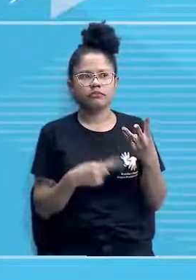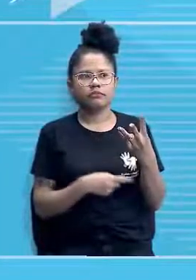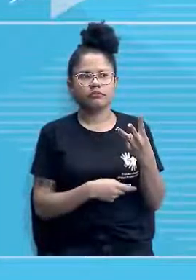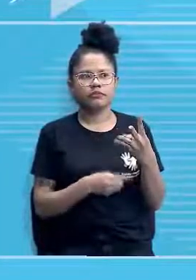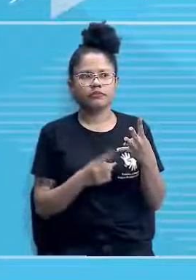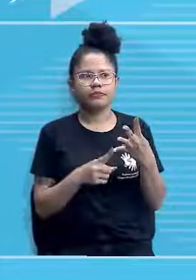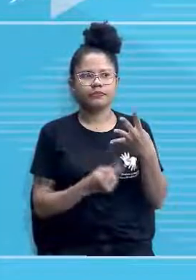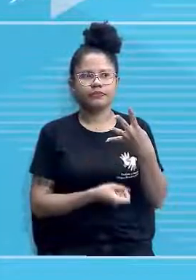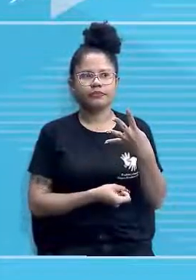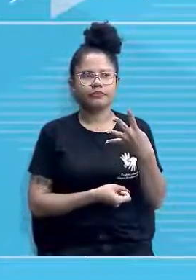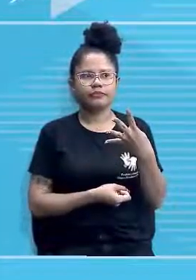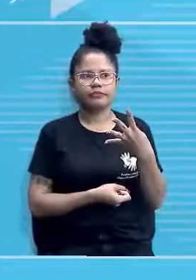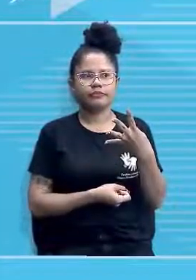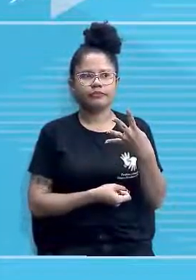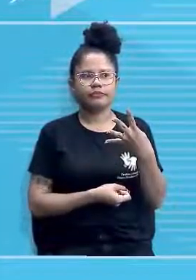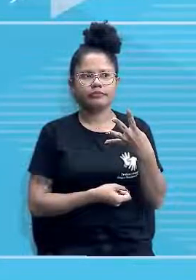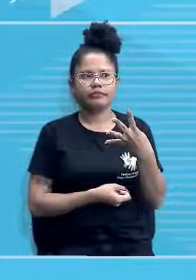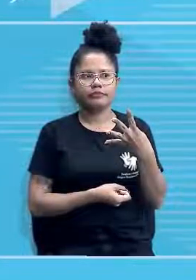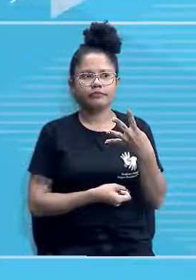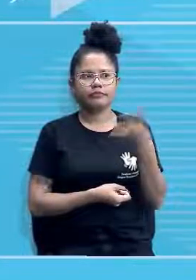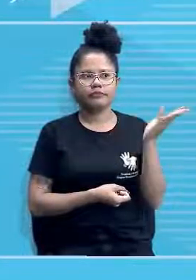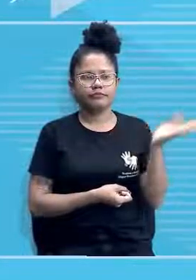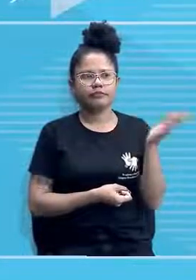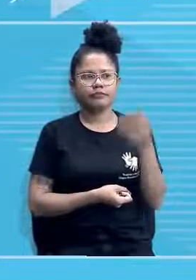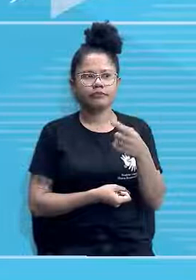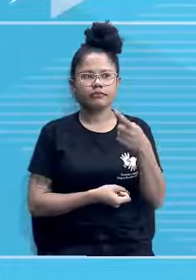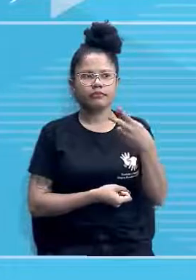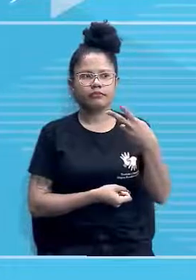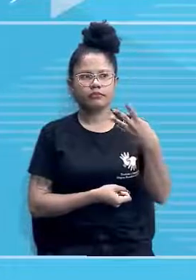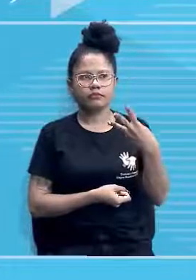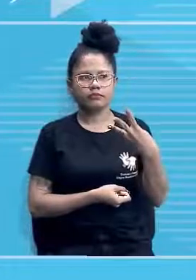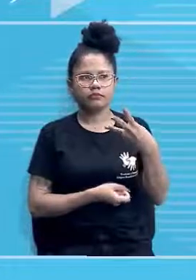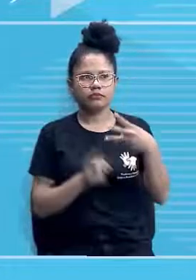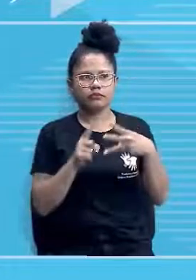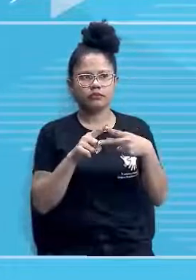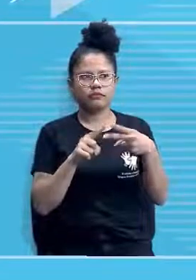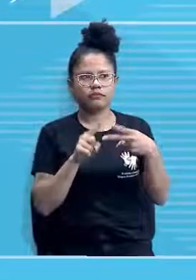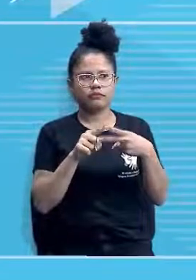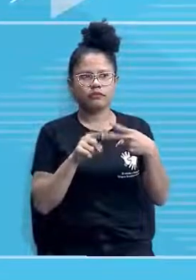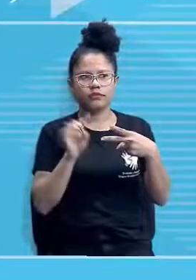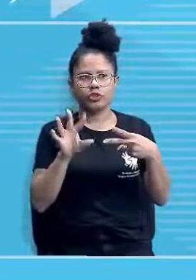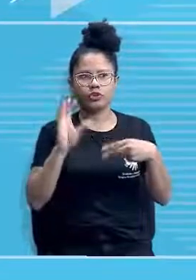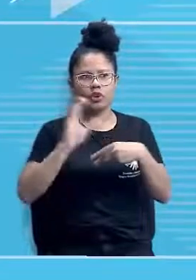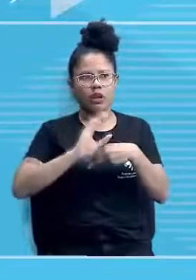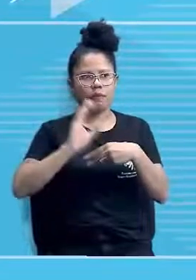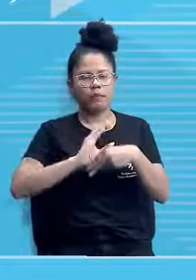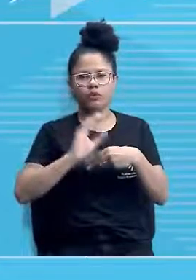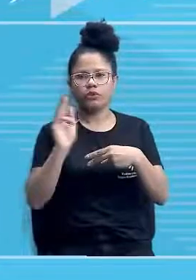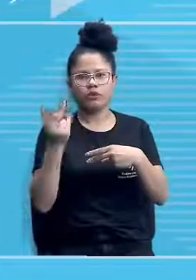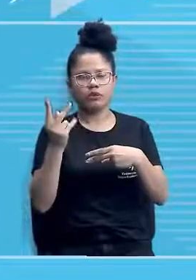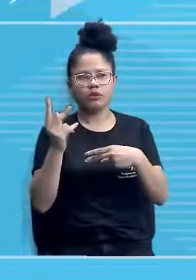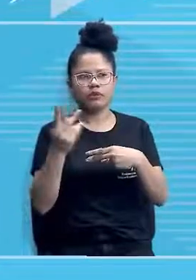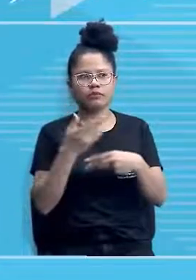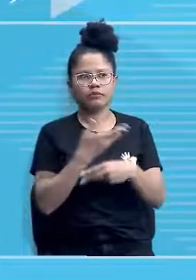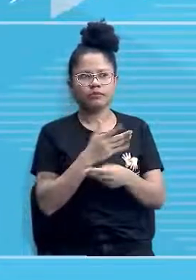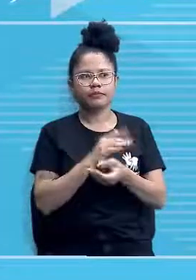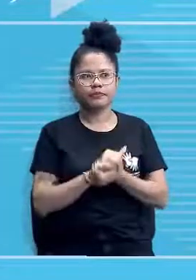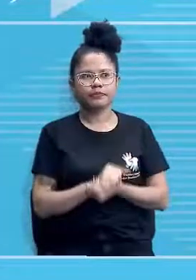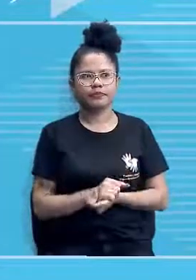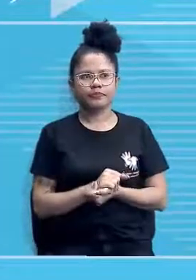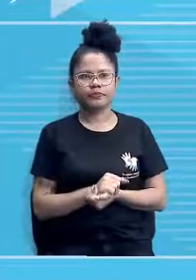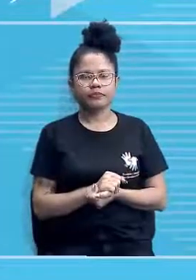éter e a letra né é esta hidrocarbonetos são compostos até em carbono e hidrogênio Então nesse